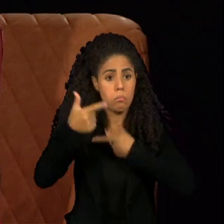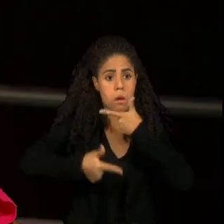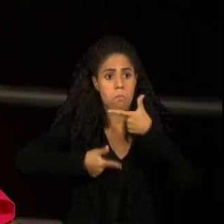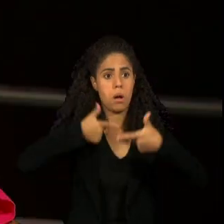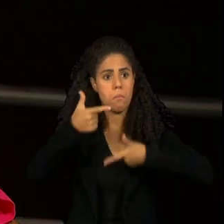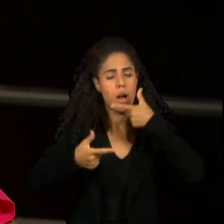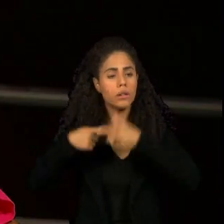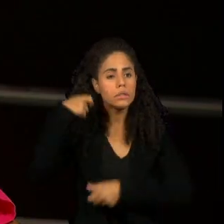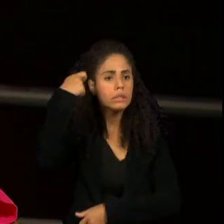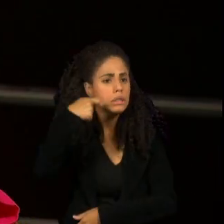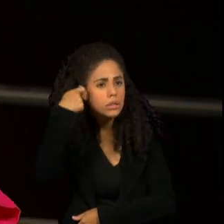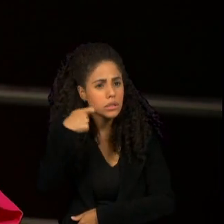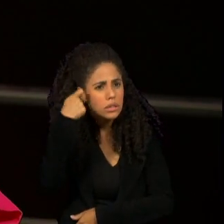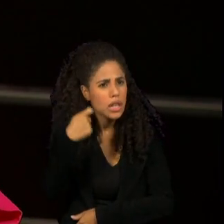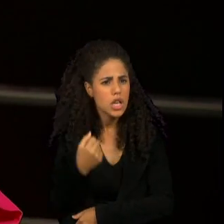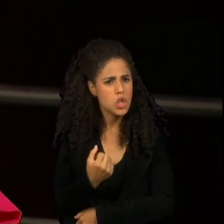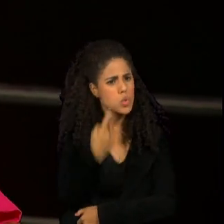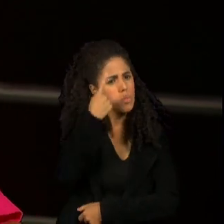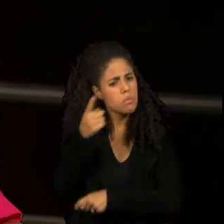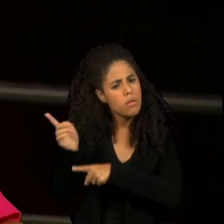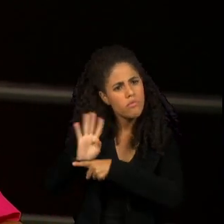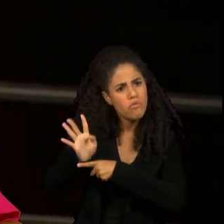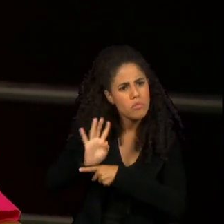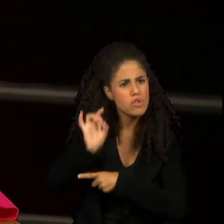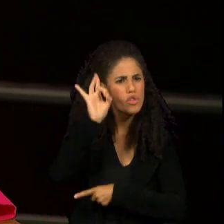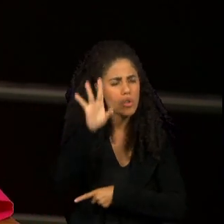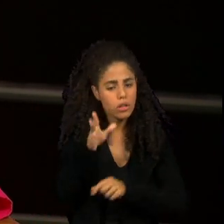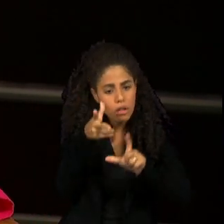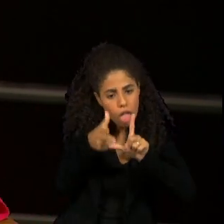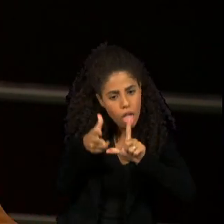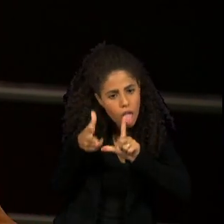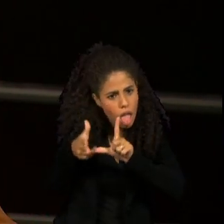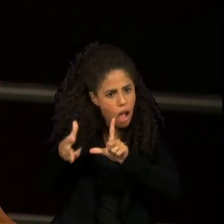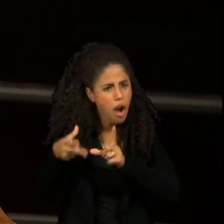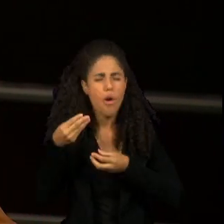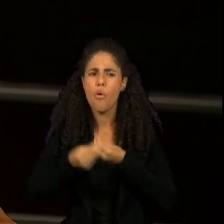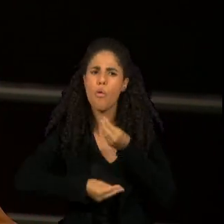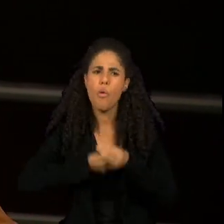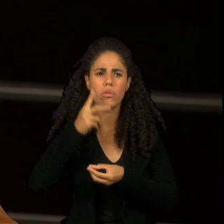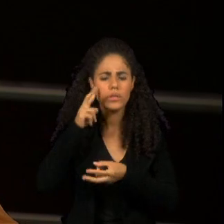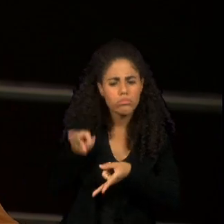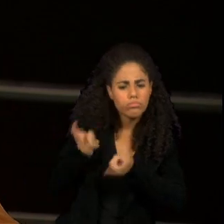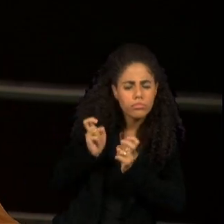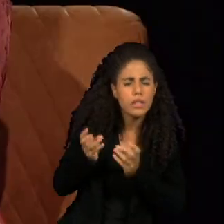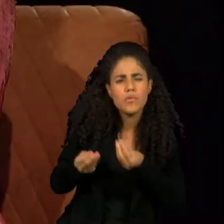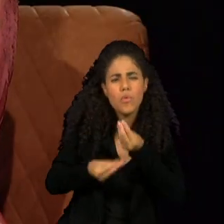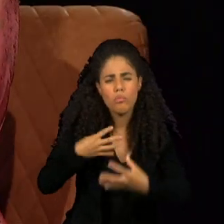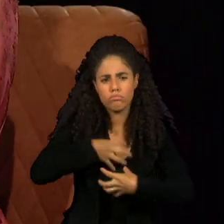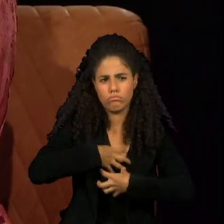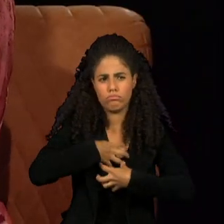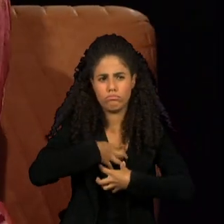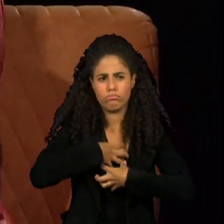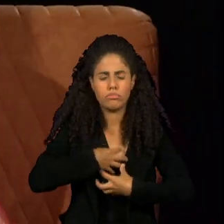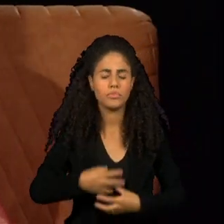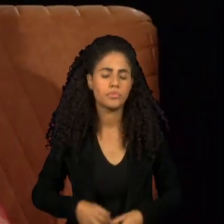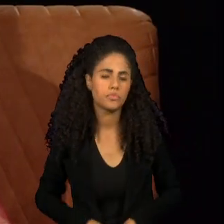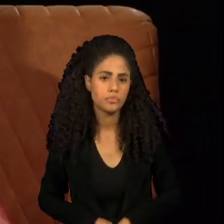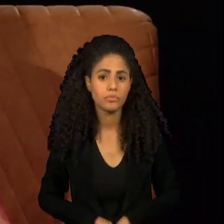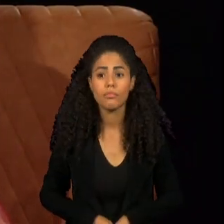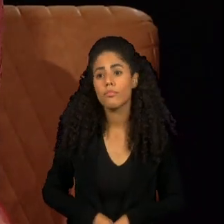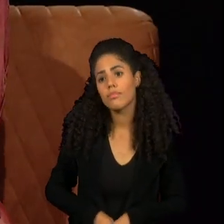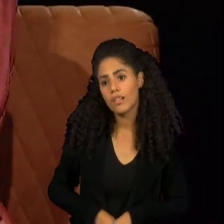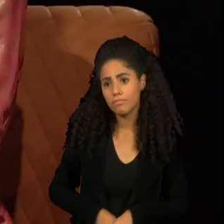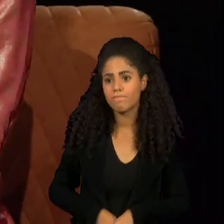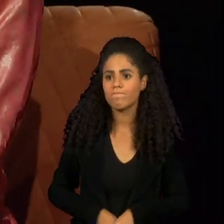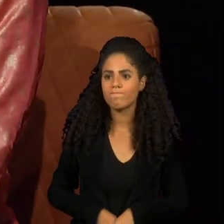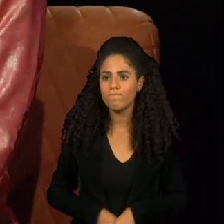atriz só no primeiro filme, né? Só nesse curta, O Pátio. Como é que você enxerga isso? Não, houve